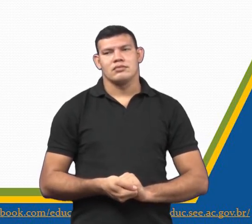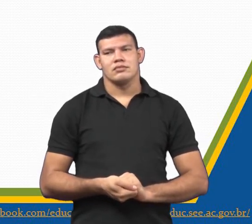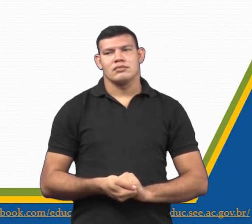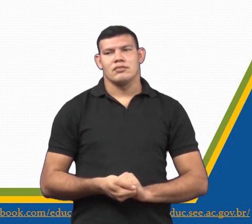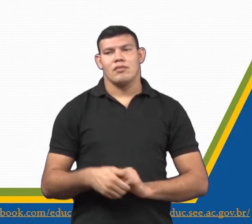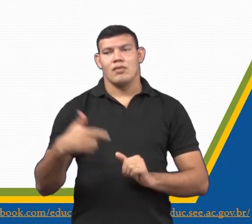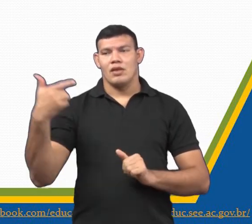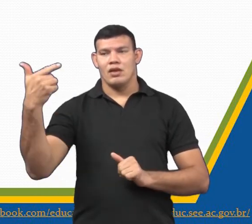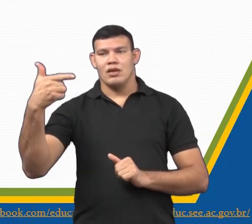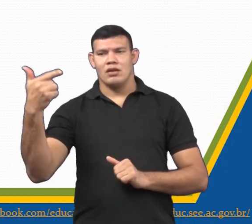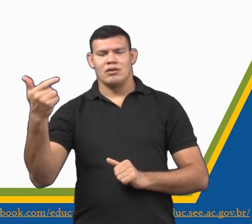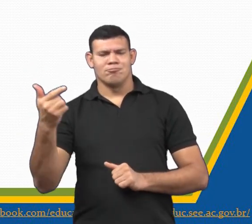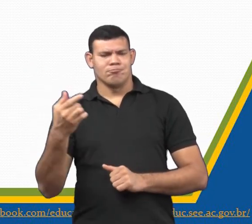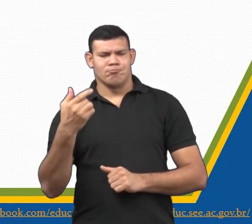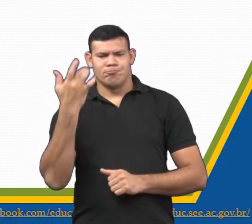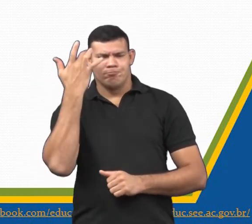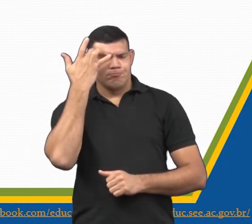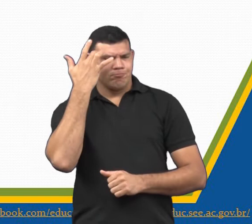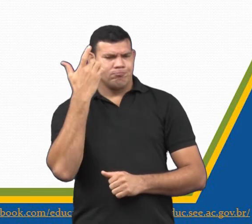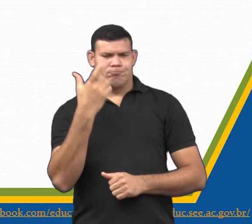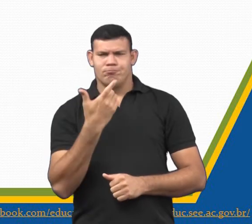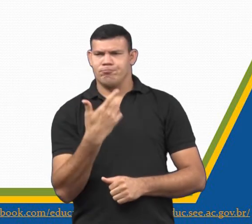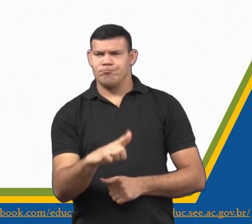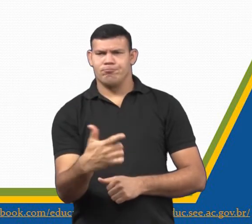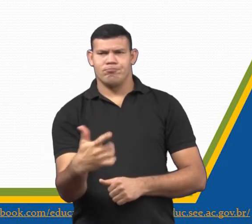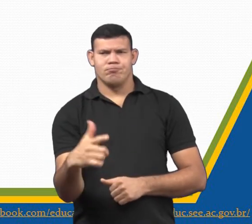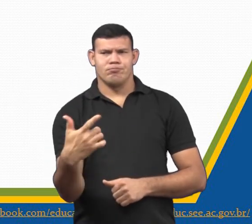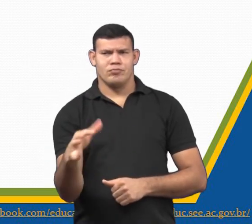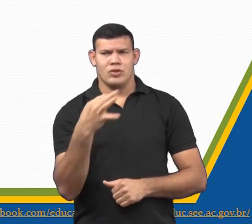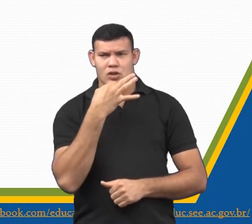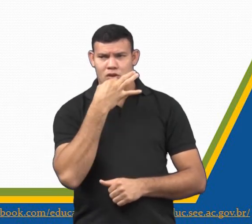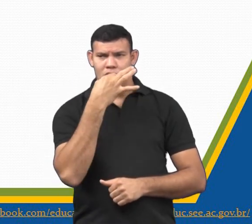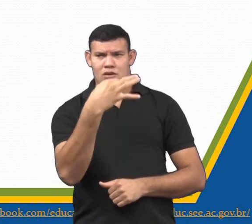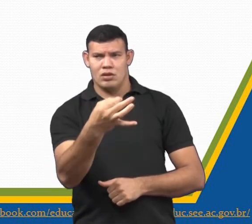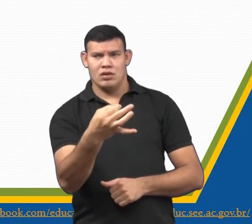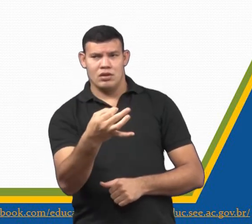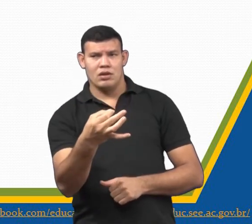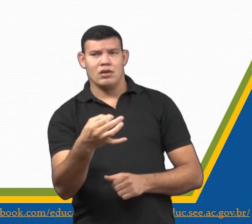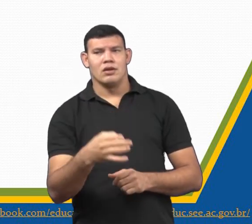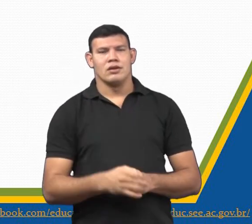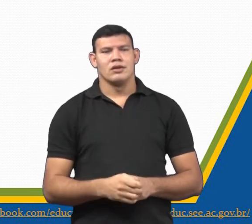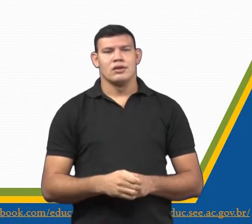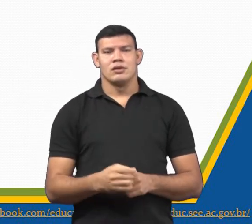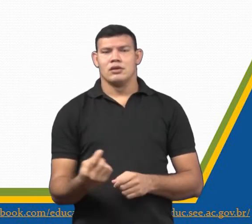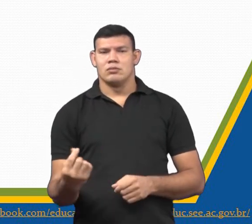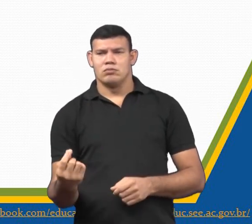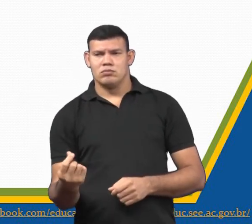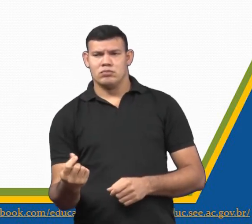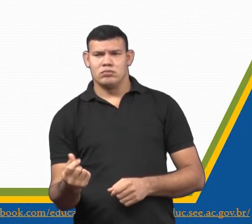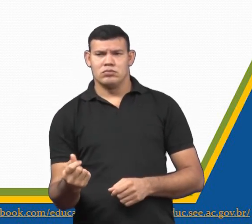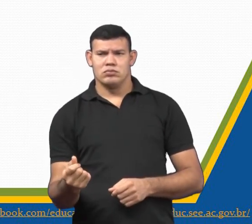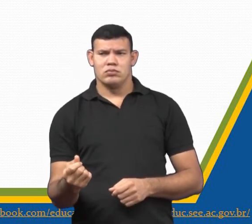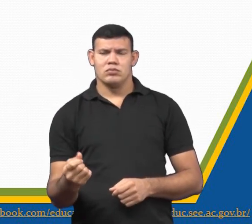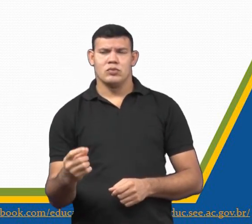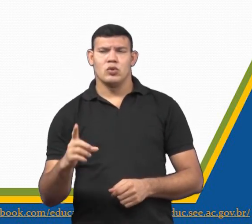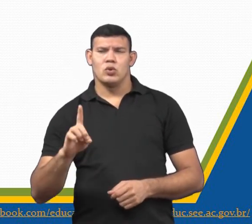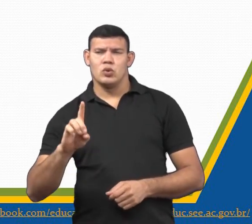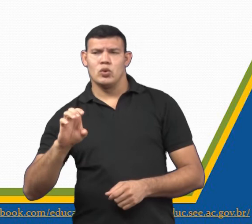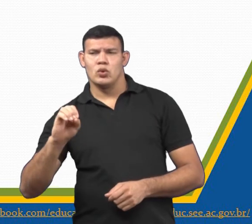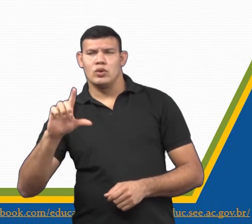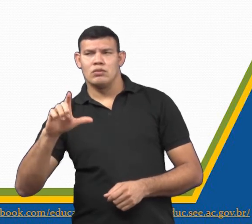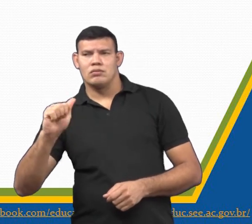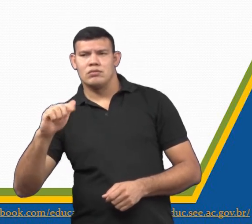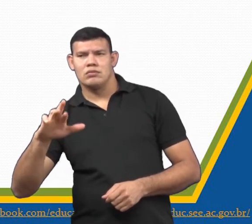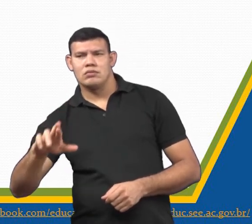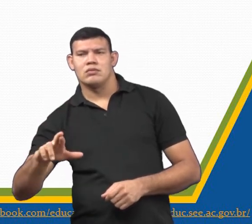2. No tengo opinión formada sobre el precio del dólar. Eu não tenho uma opinião formada sobre o preço